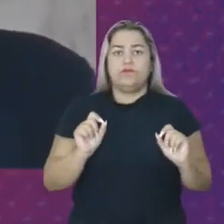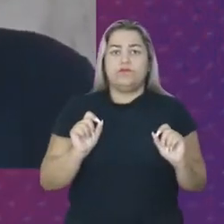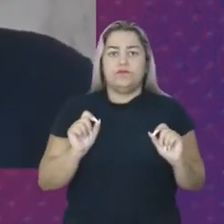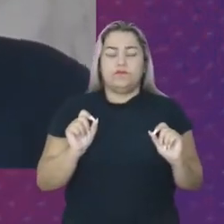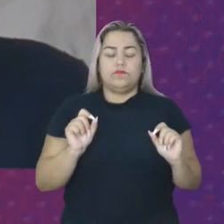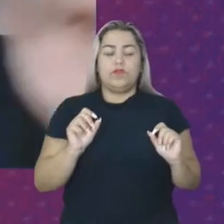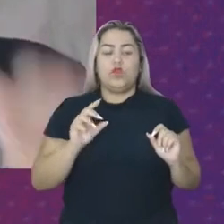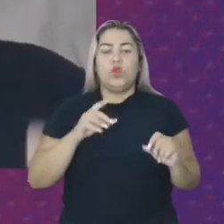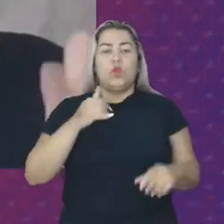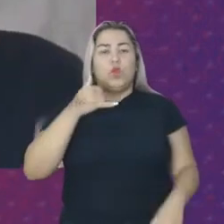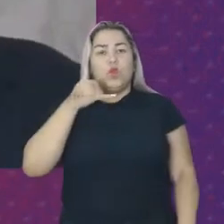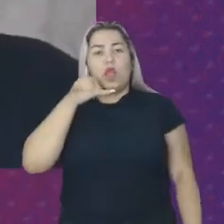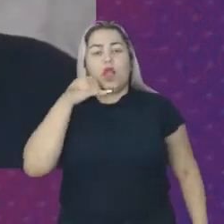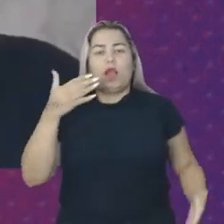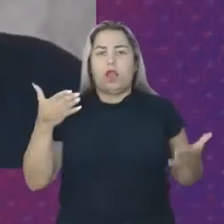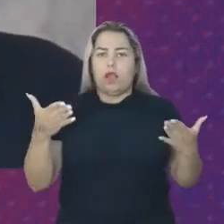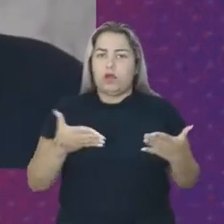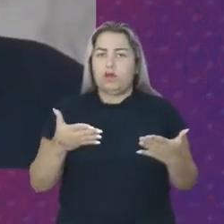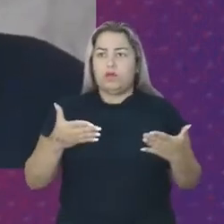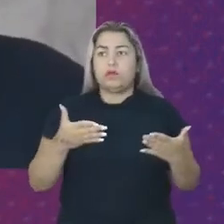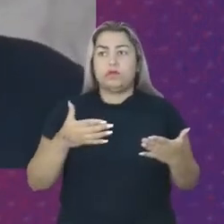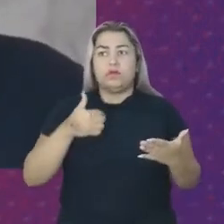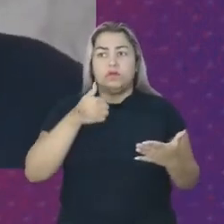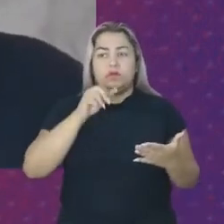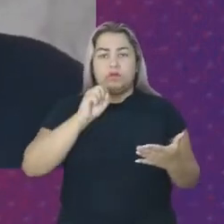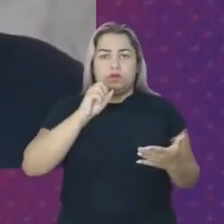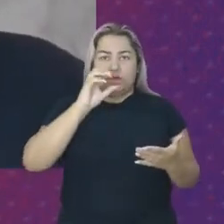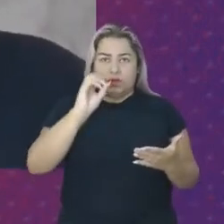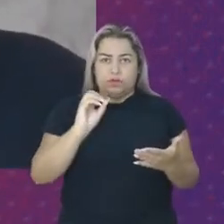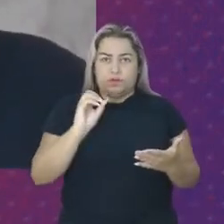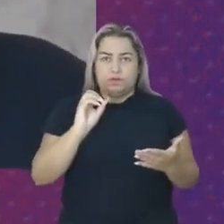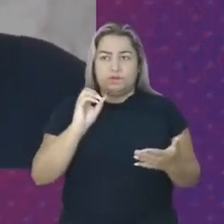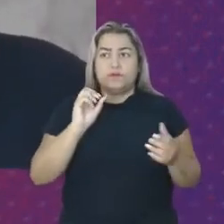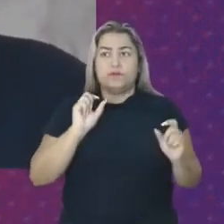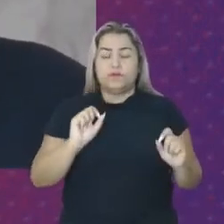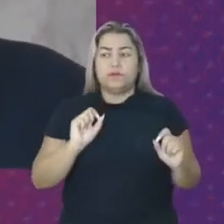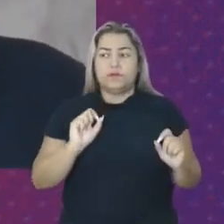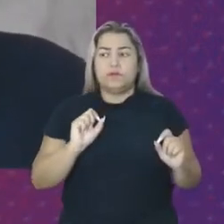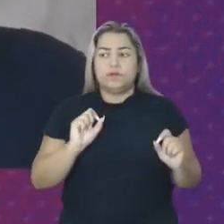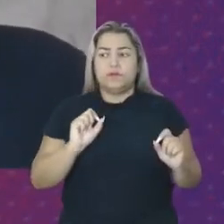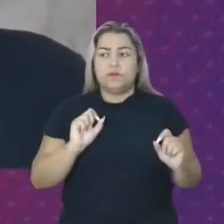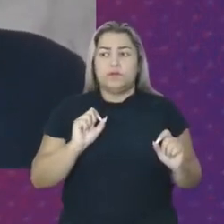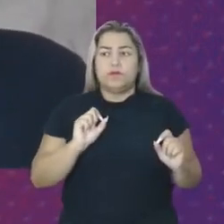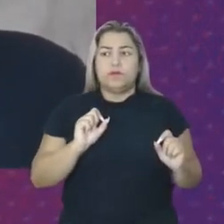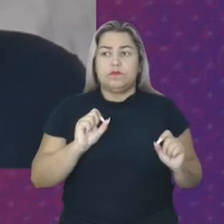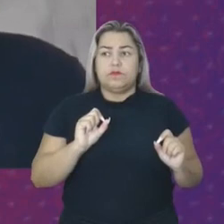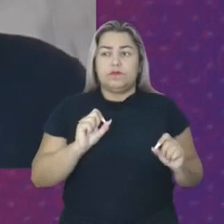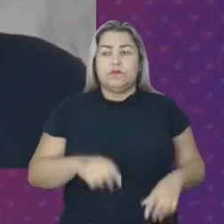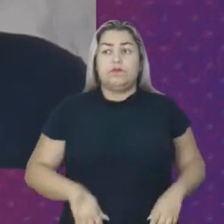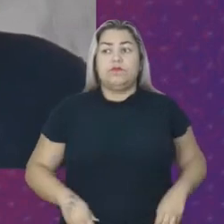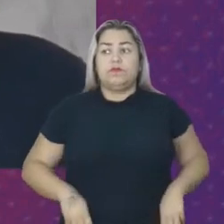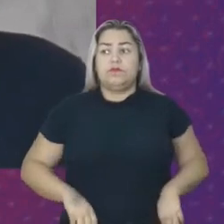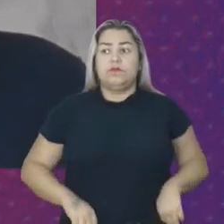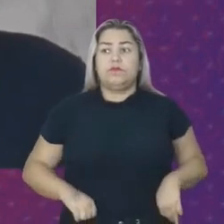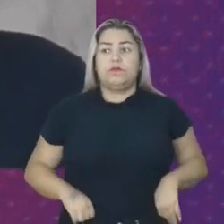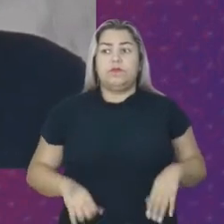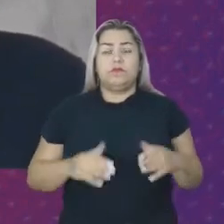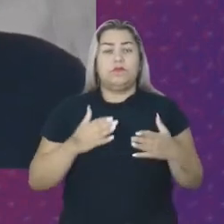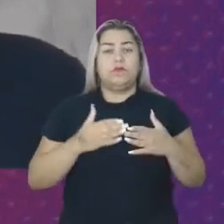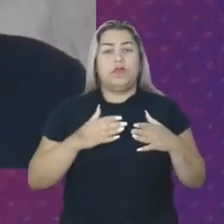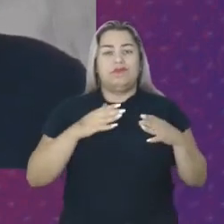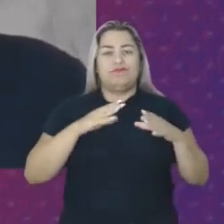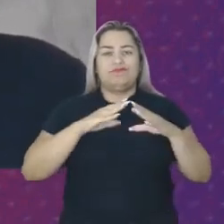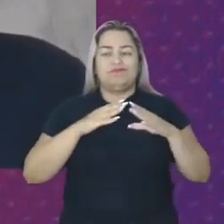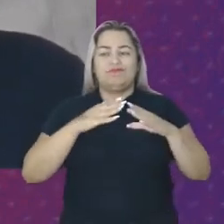o Disque 180, agora Ligue 180, o Ligue 180 estava muito, devido ao desmonte da